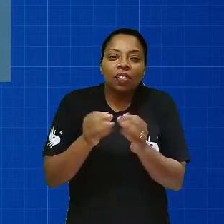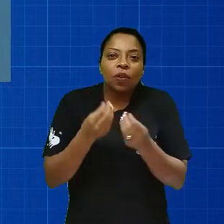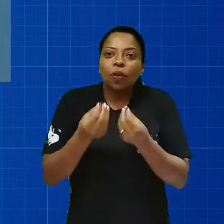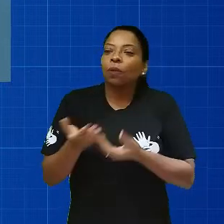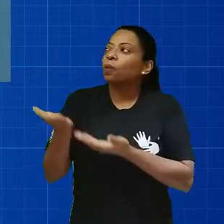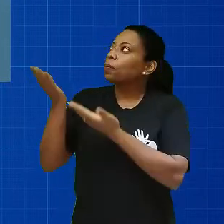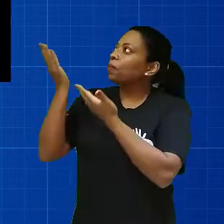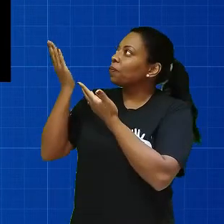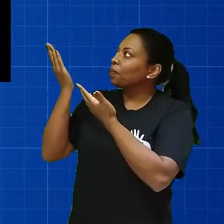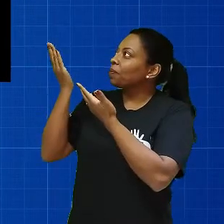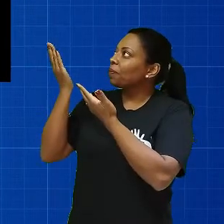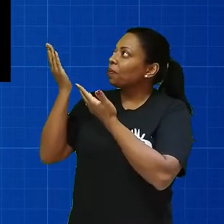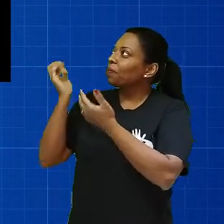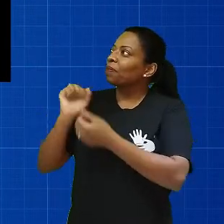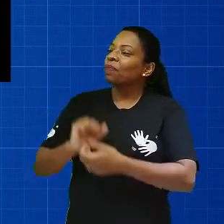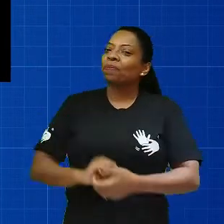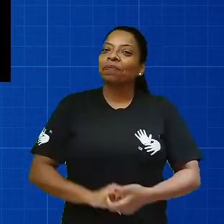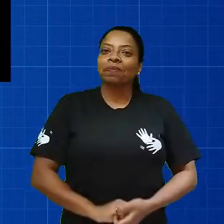crianças.